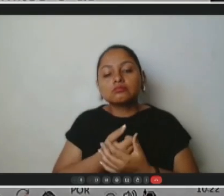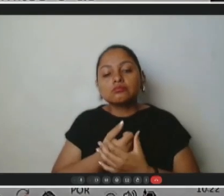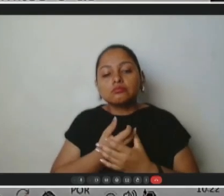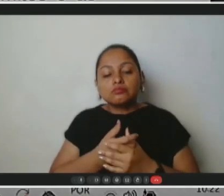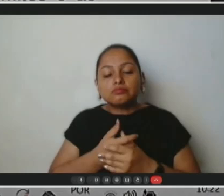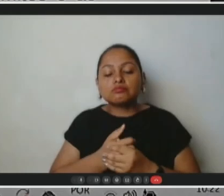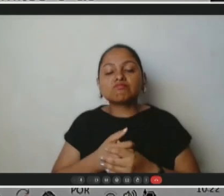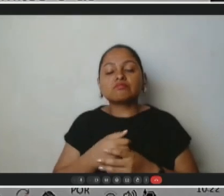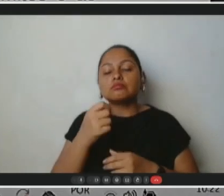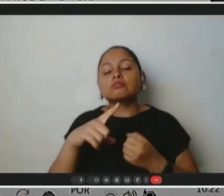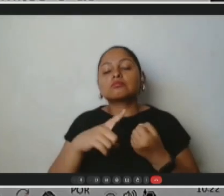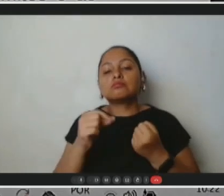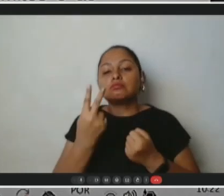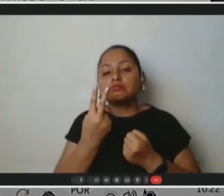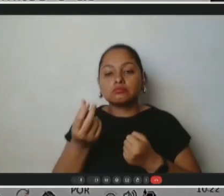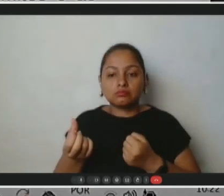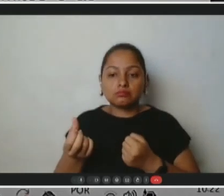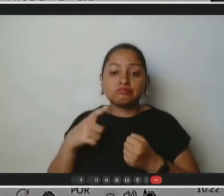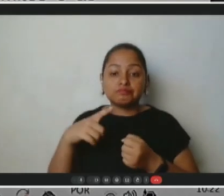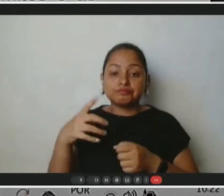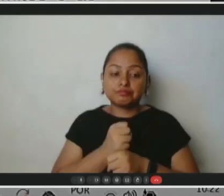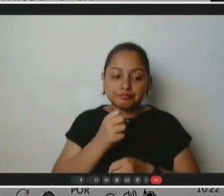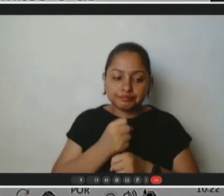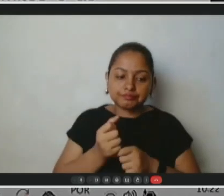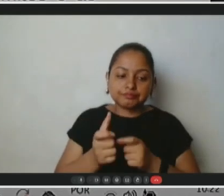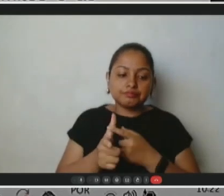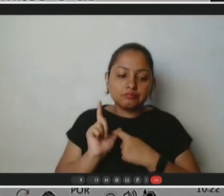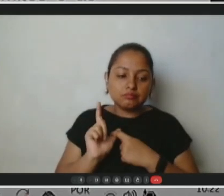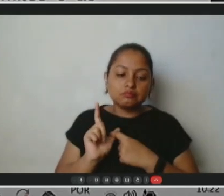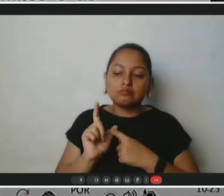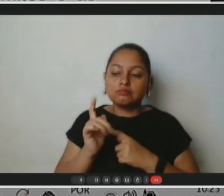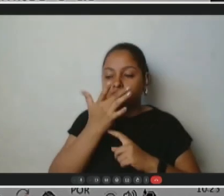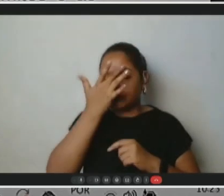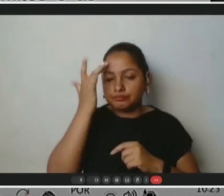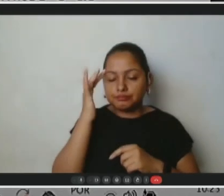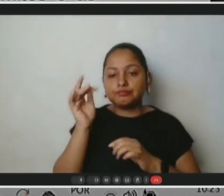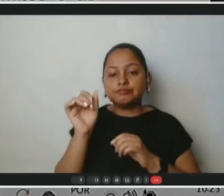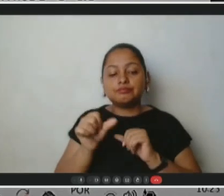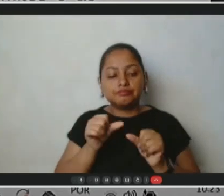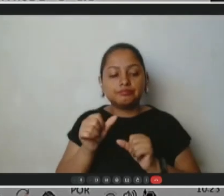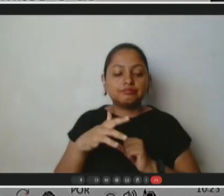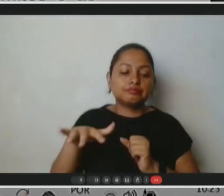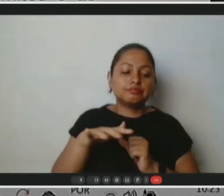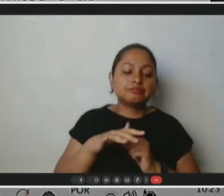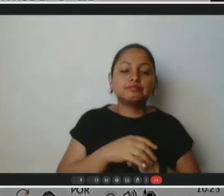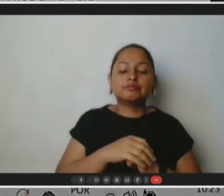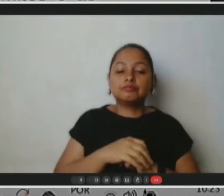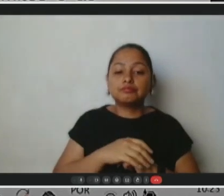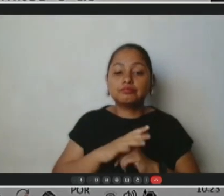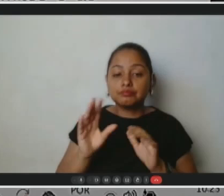Será considerado o cálculo de despesas com pessoal o reajuste geral anual previsto no inciso